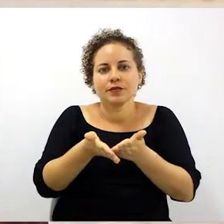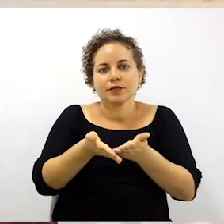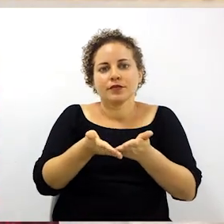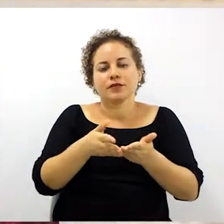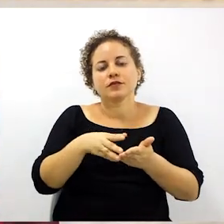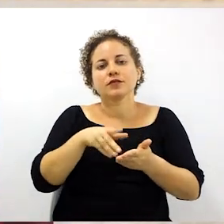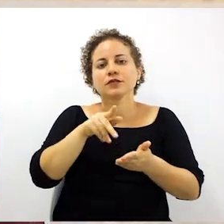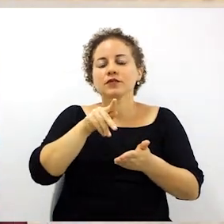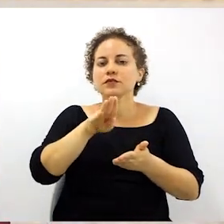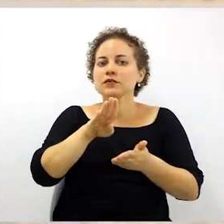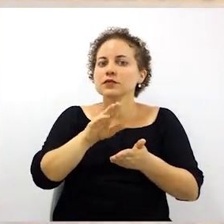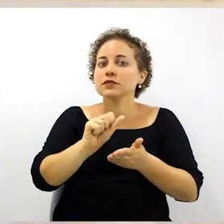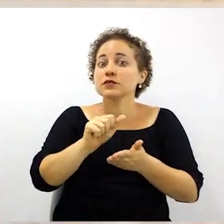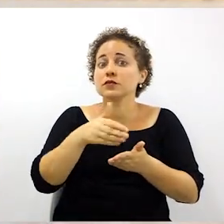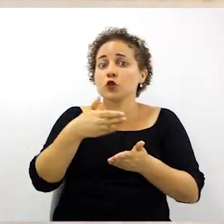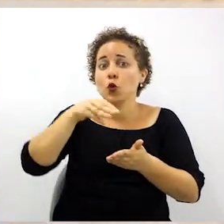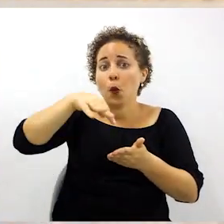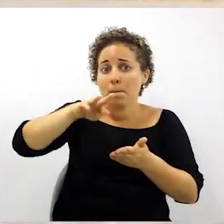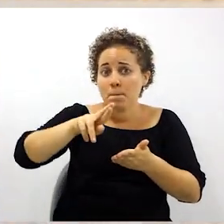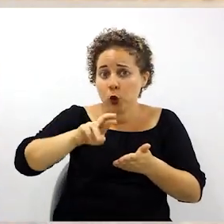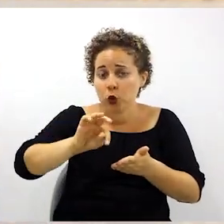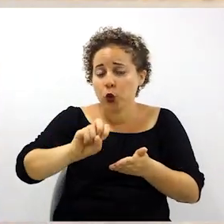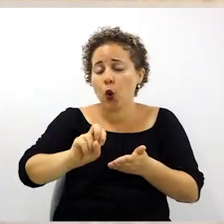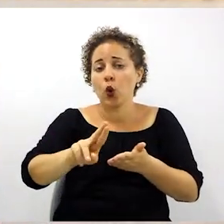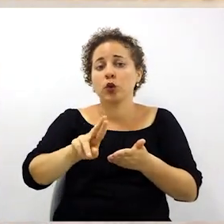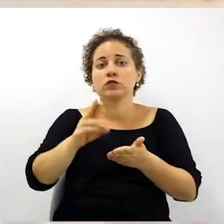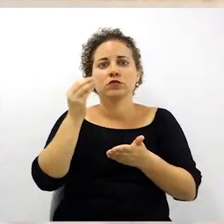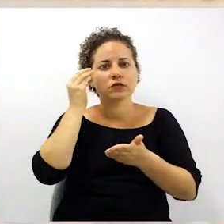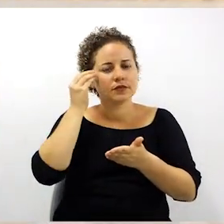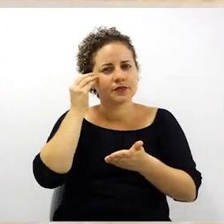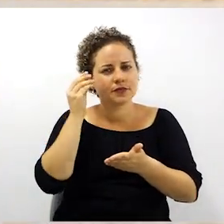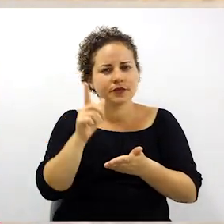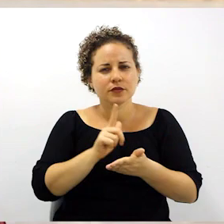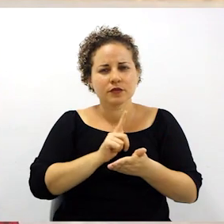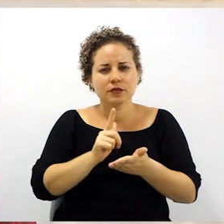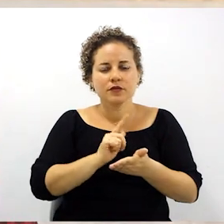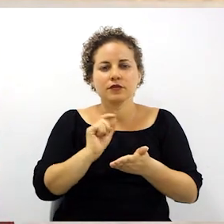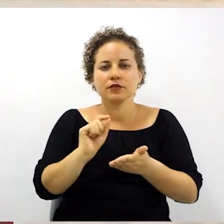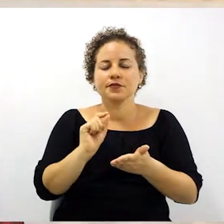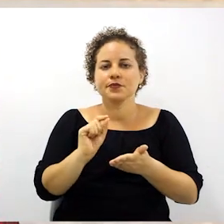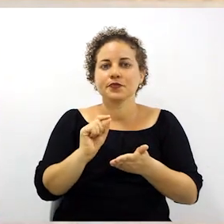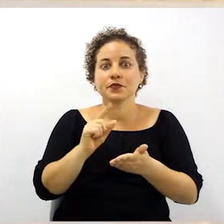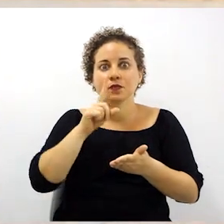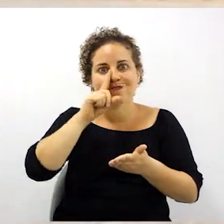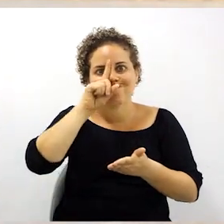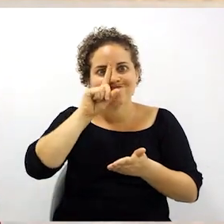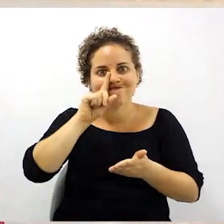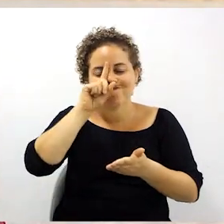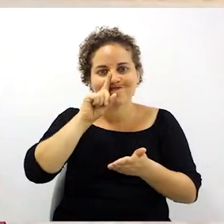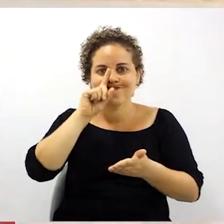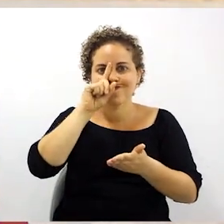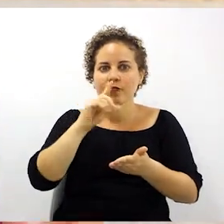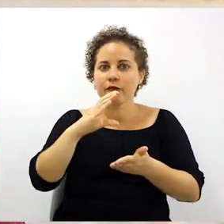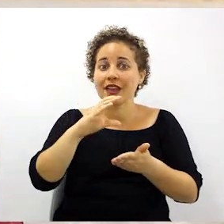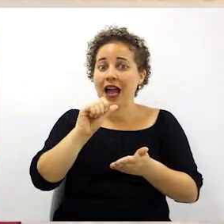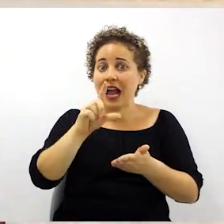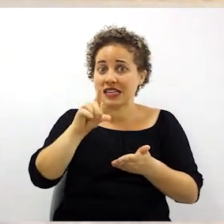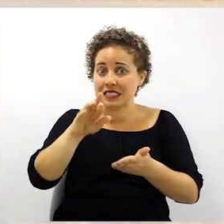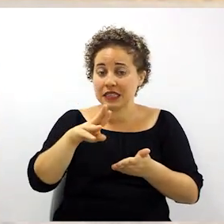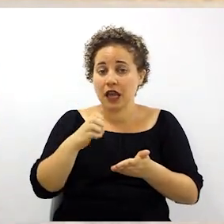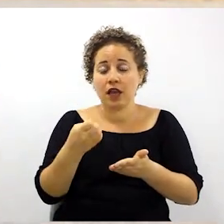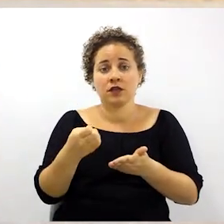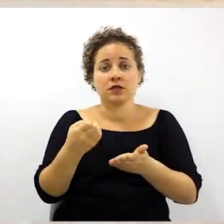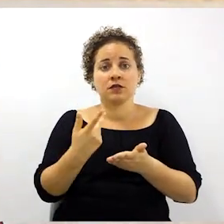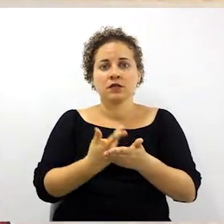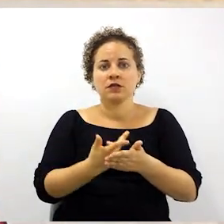motor de embarcação. Então, o que é que você visualiza aí? Você visualiza um risco de acidente, não é? Você tem o eixo